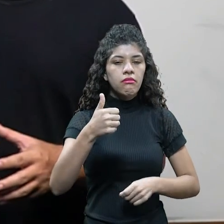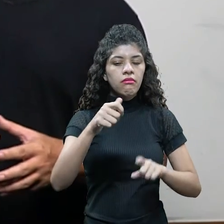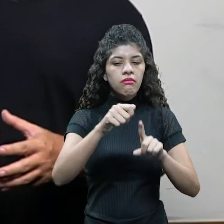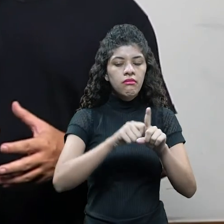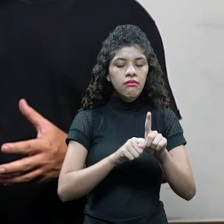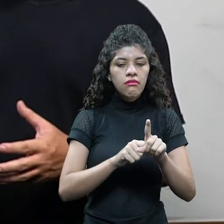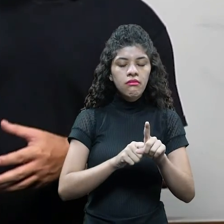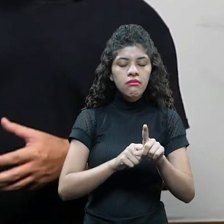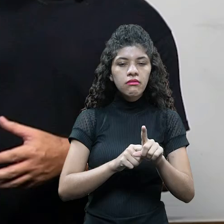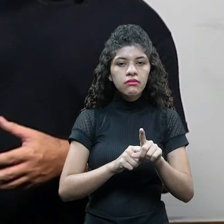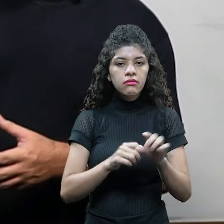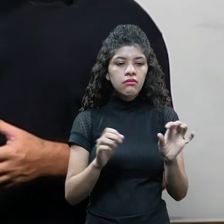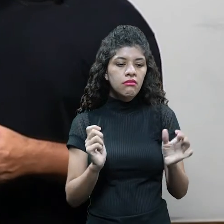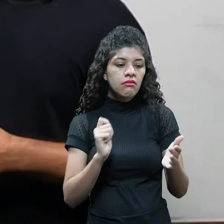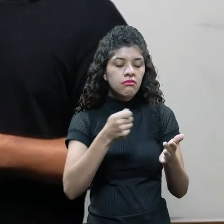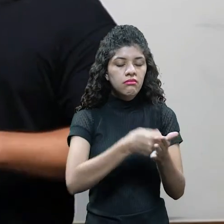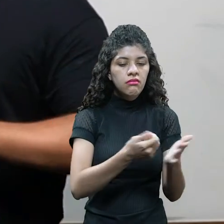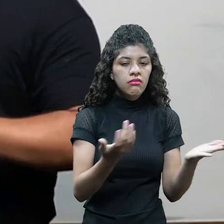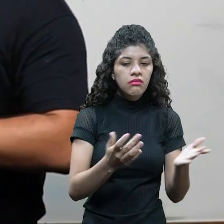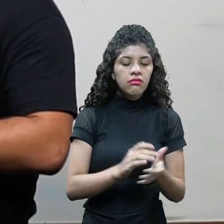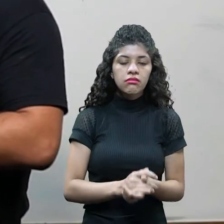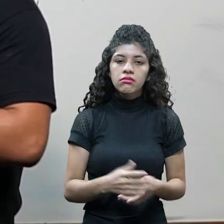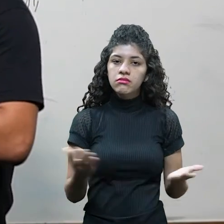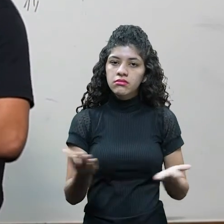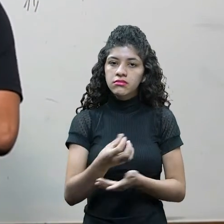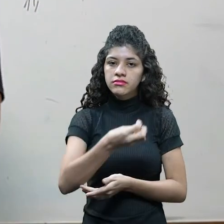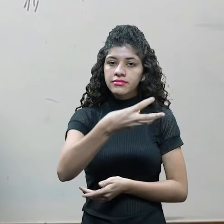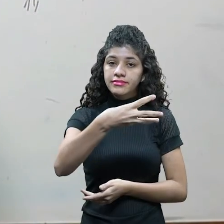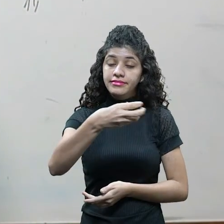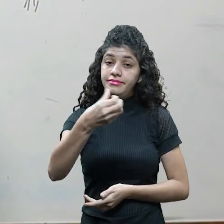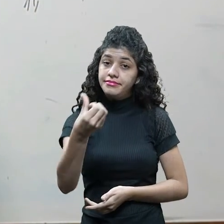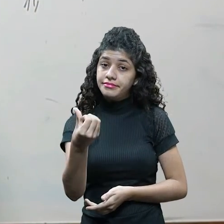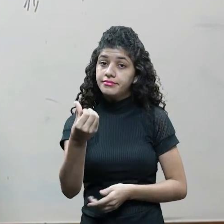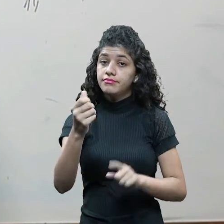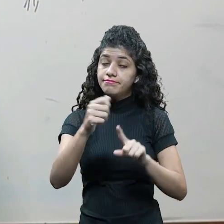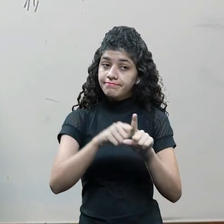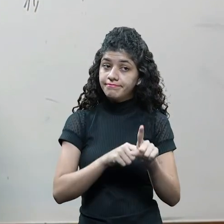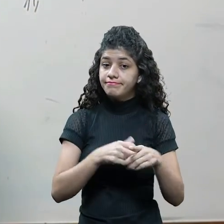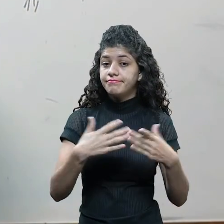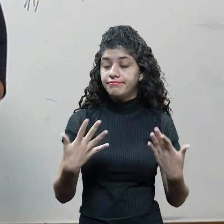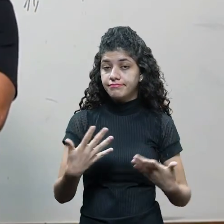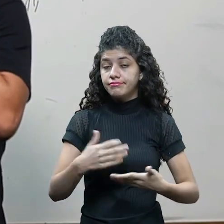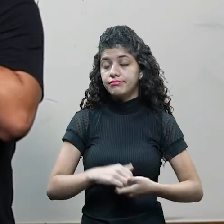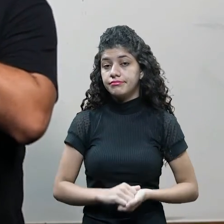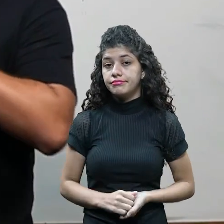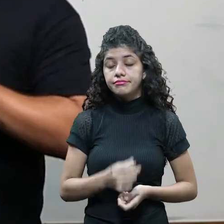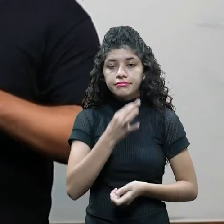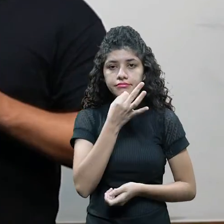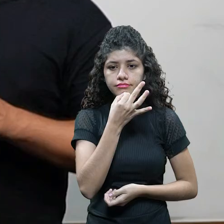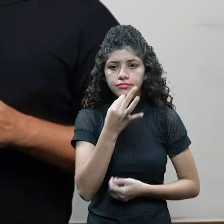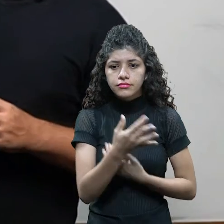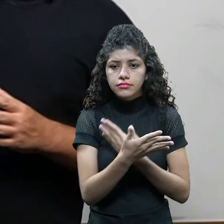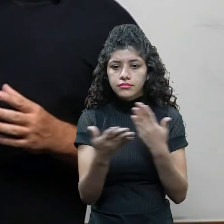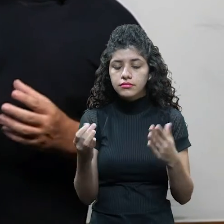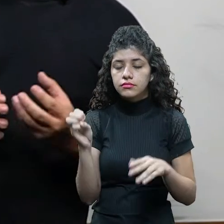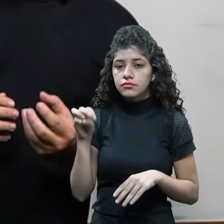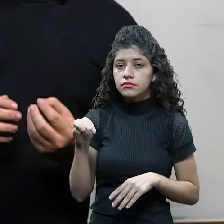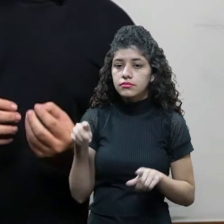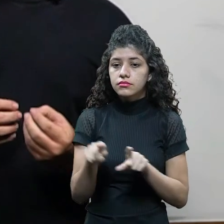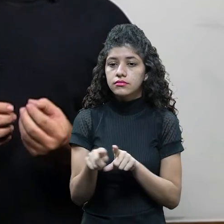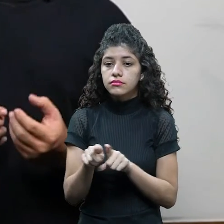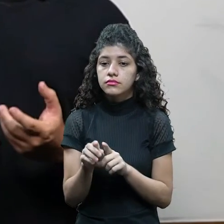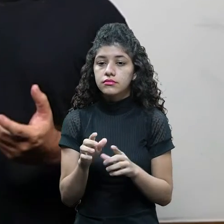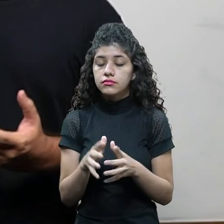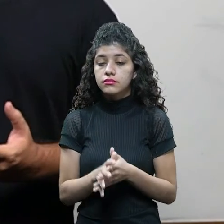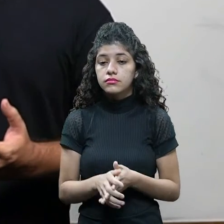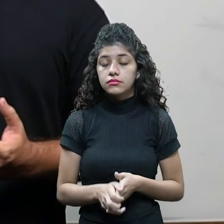final é 1. Se de repente você faz em 36 meses, esse valor é muito maior. E aí eu quero dar uma dica, saindo até um pouco da matemática, não